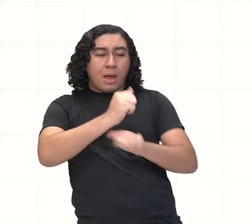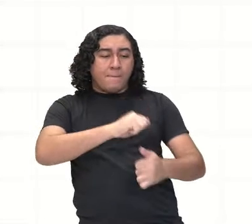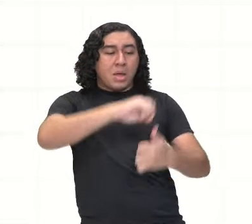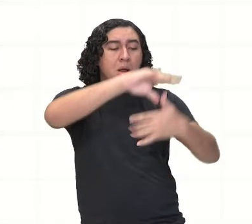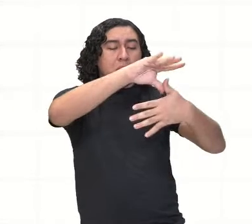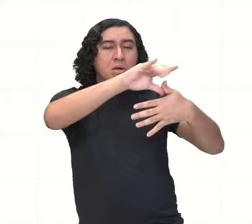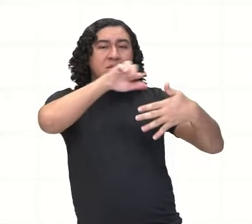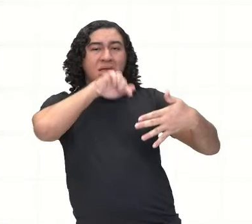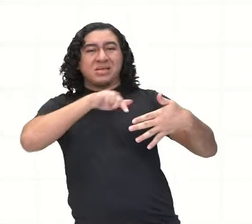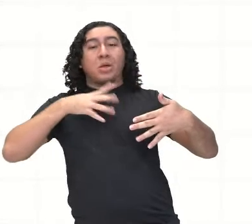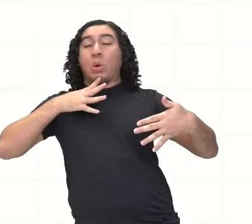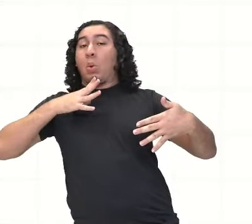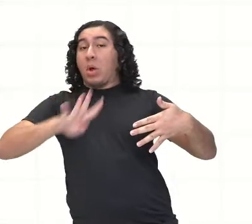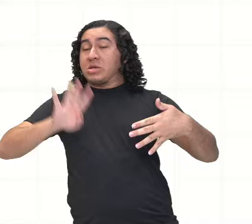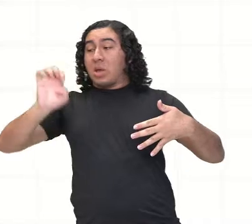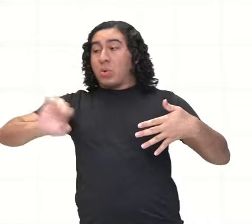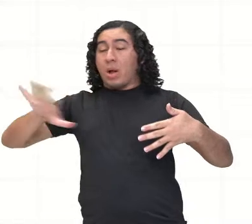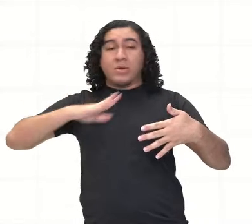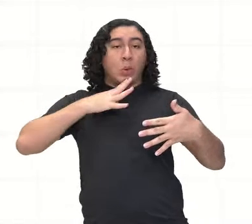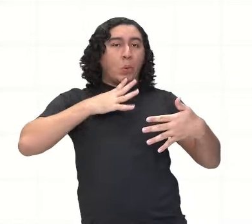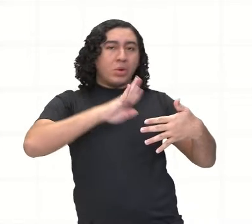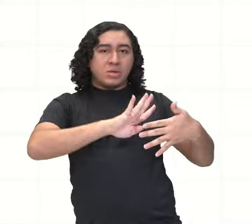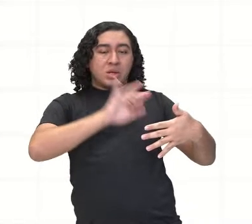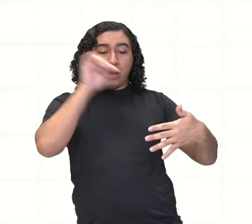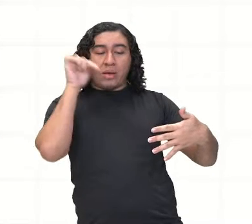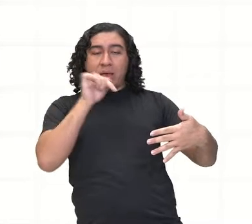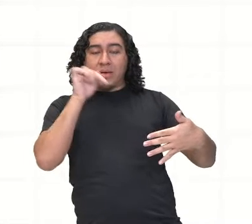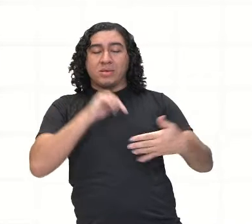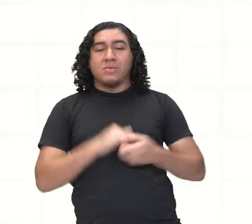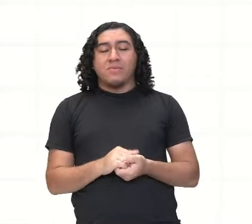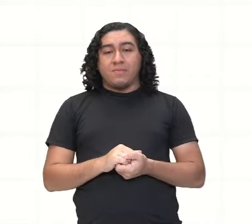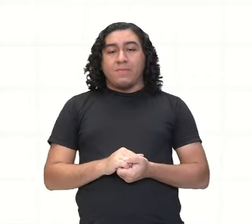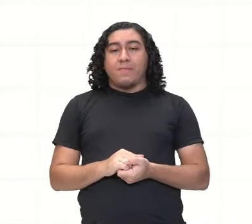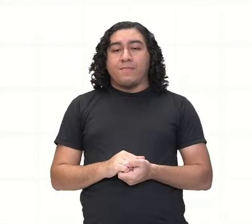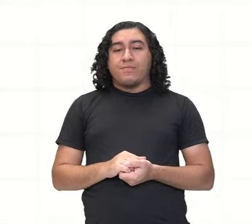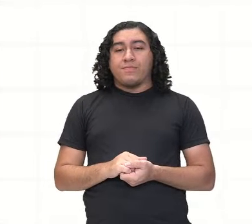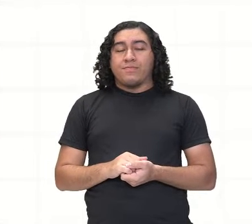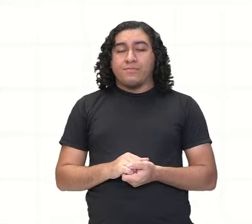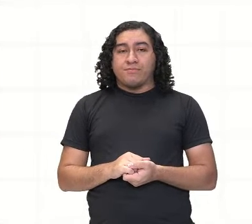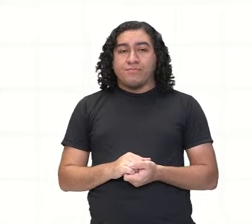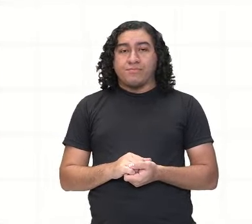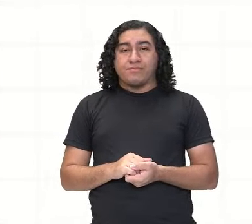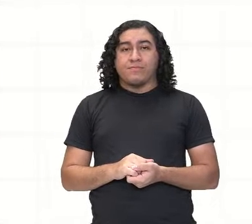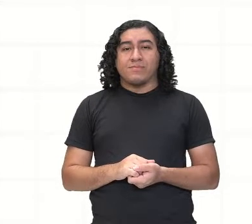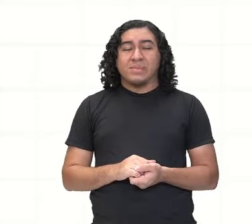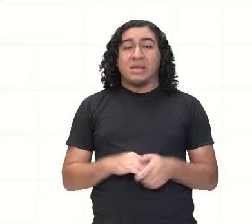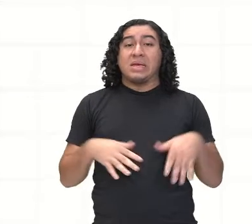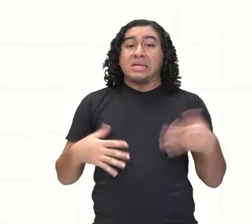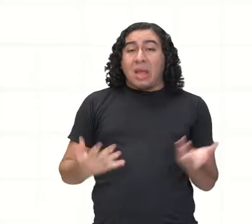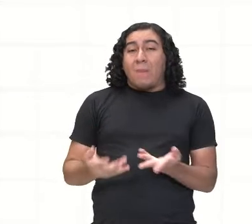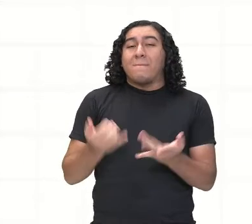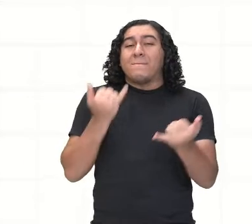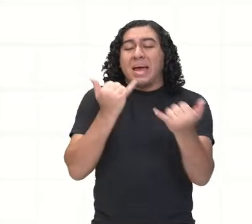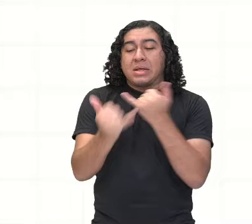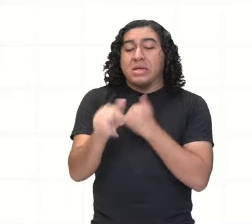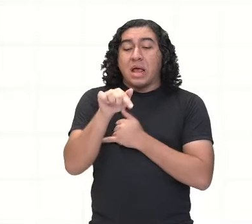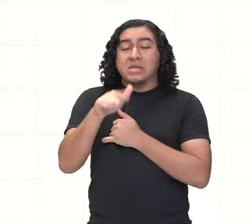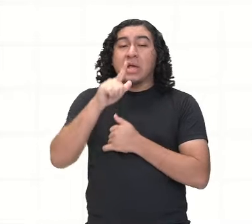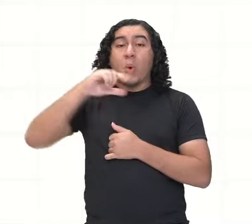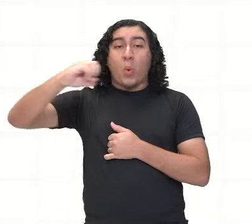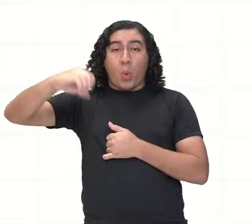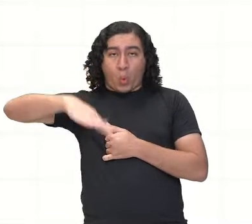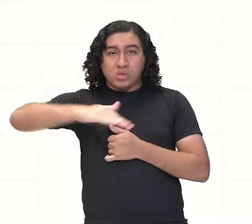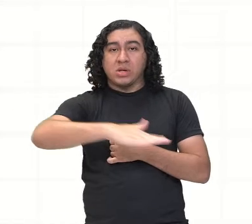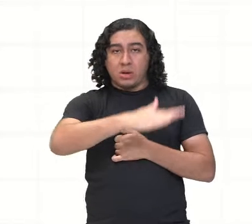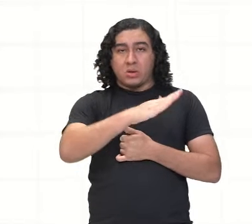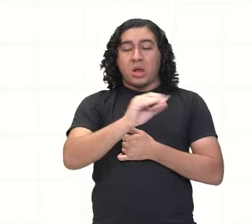E aí a gente colocou aqui o Mar Tenebroso. Por quê? Eles chamavam o Oceano Atlântico